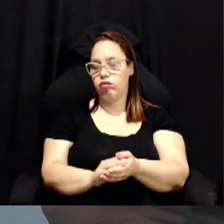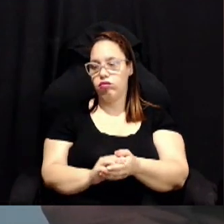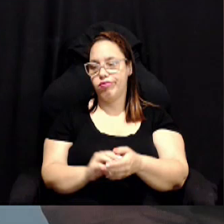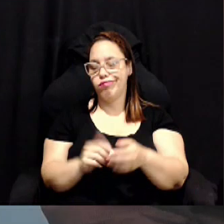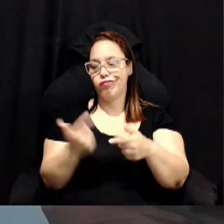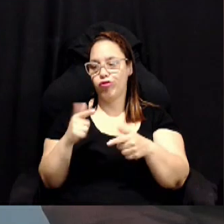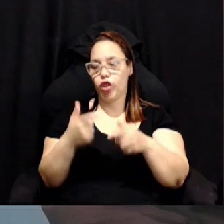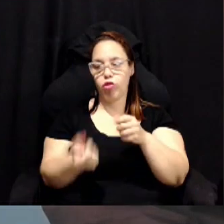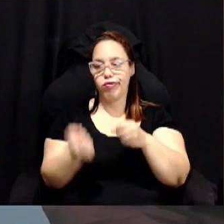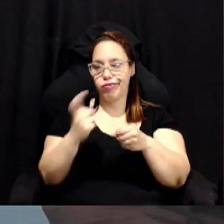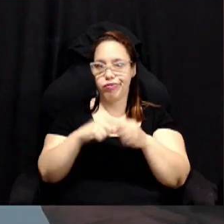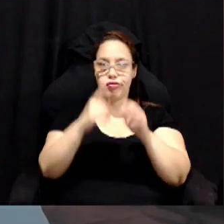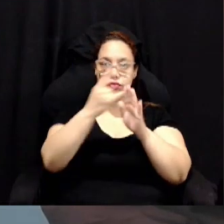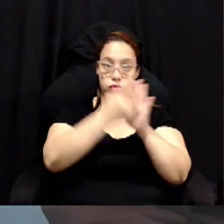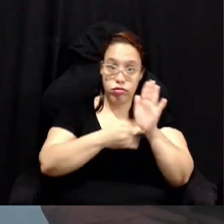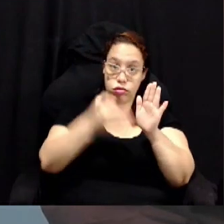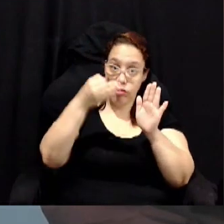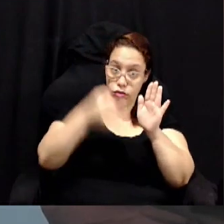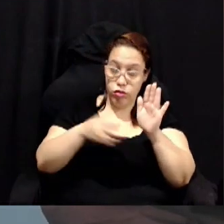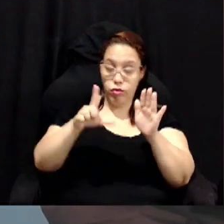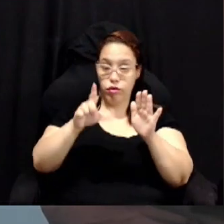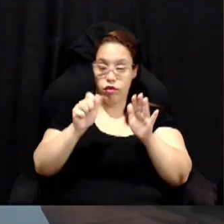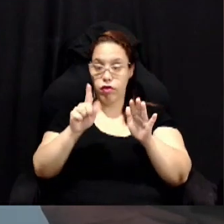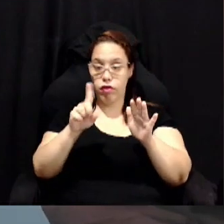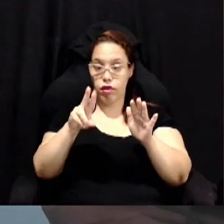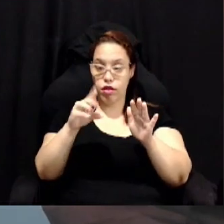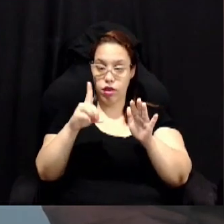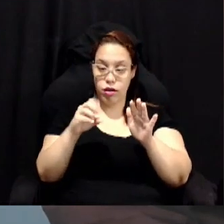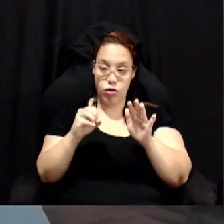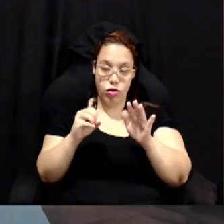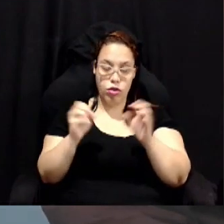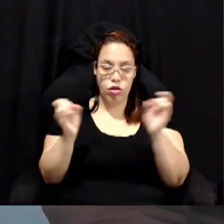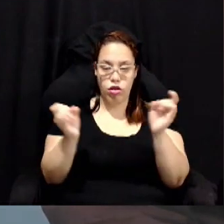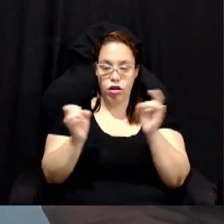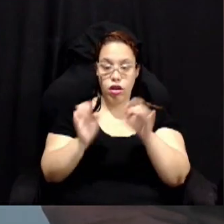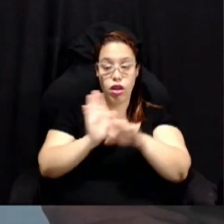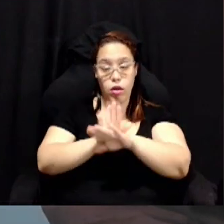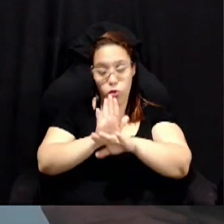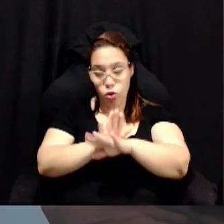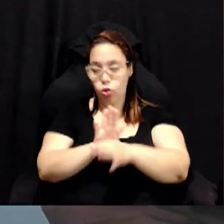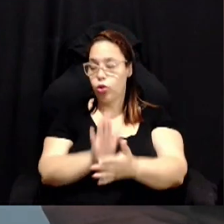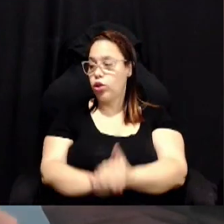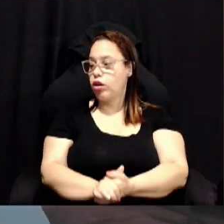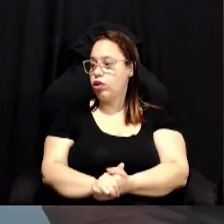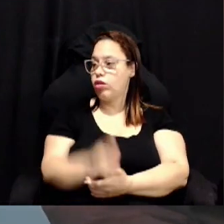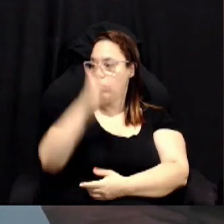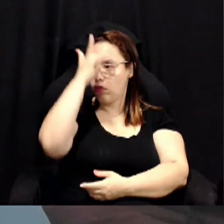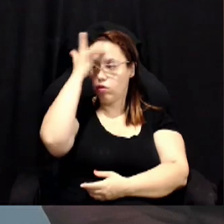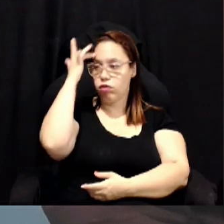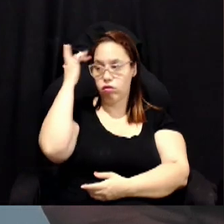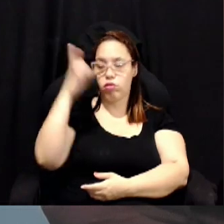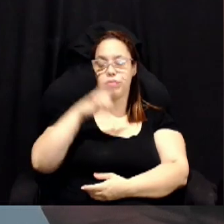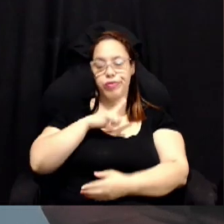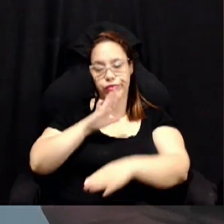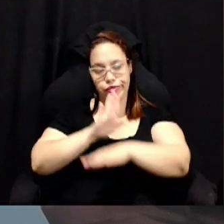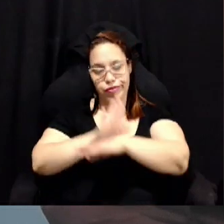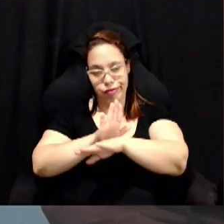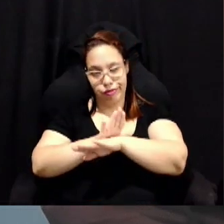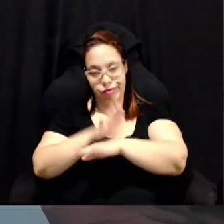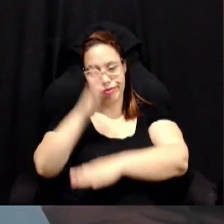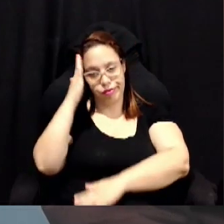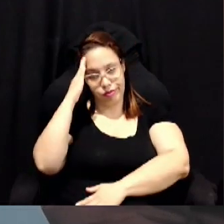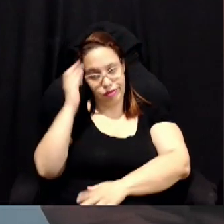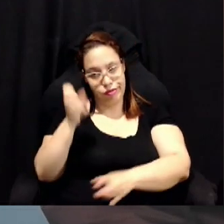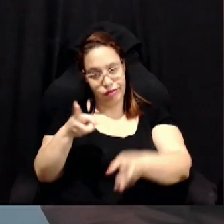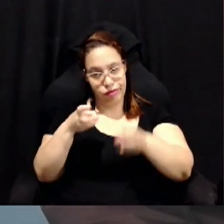laudo também serve para essas pessoas. Então, acabou ajudando muitas pessoas E tem ajudado, porque a gente tem recebido no gabinete, a